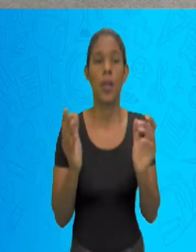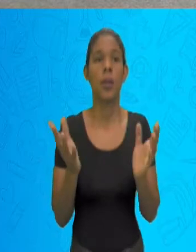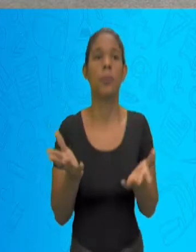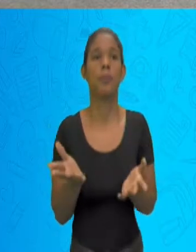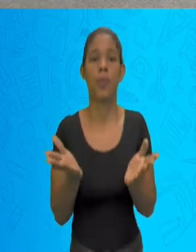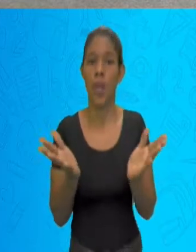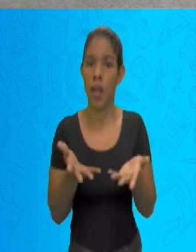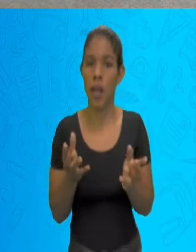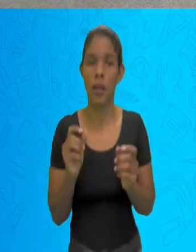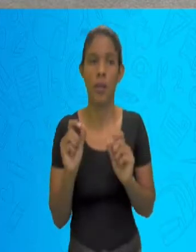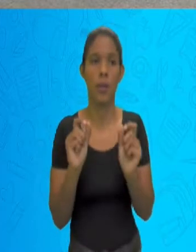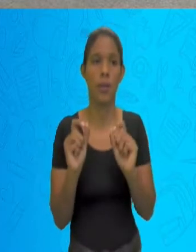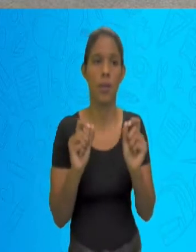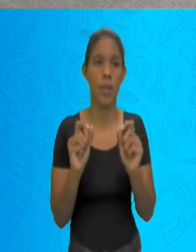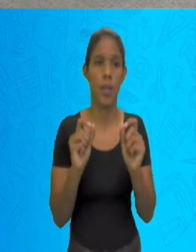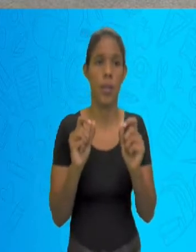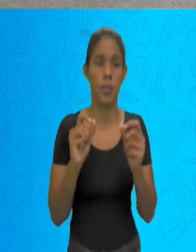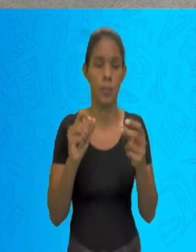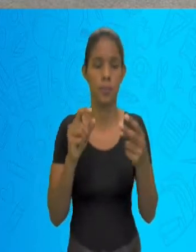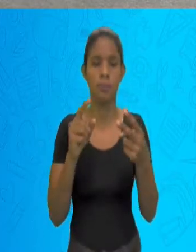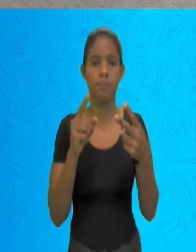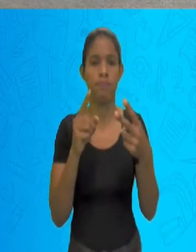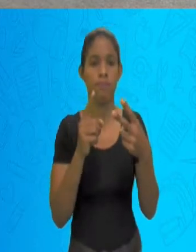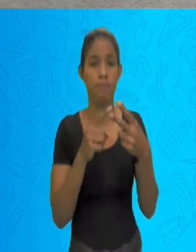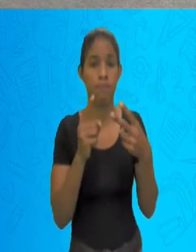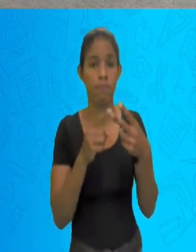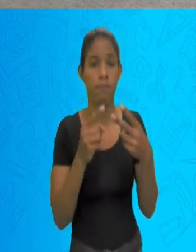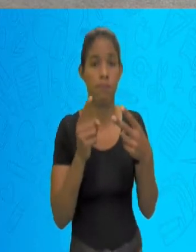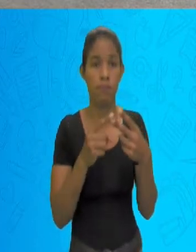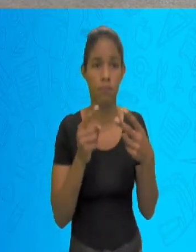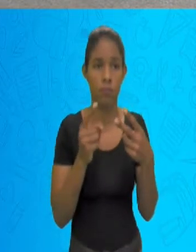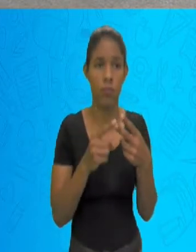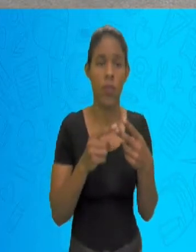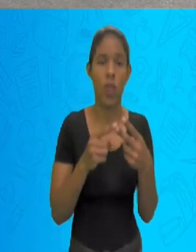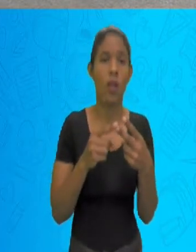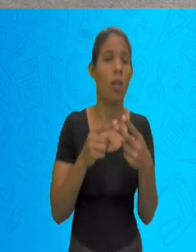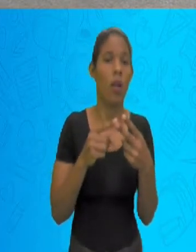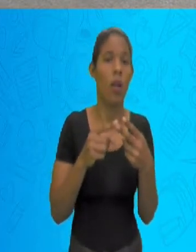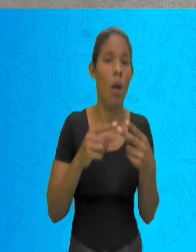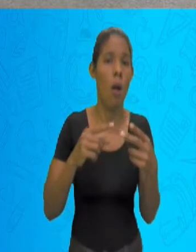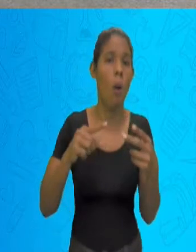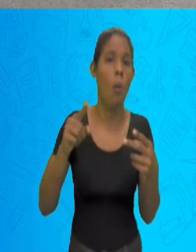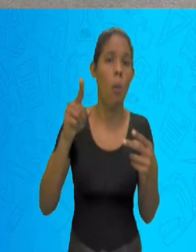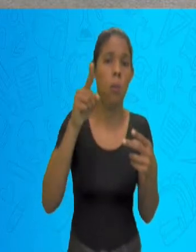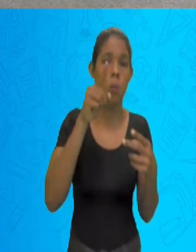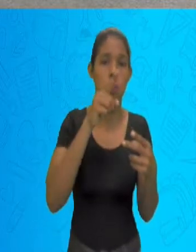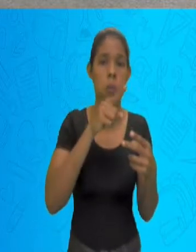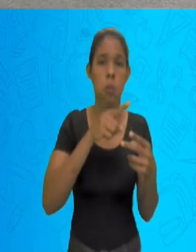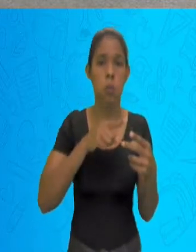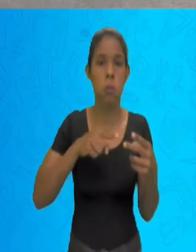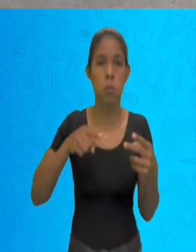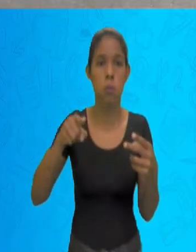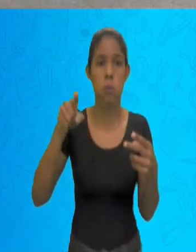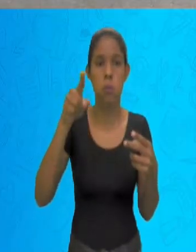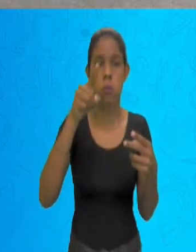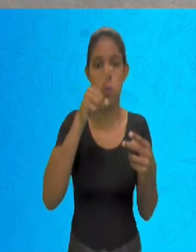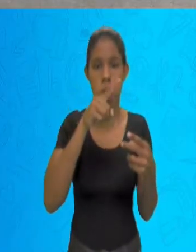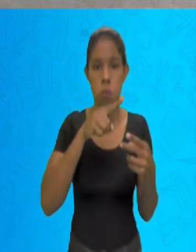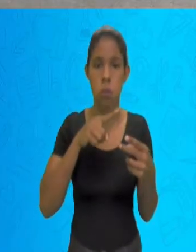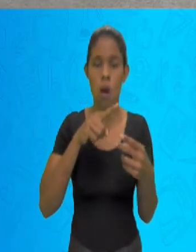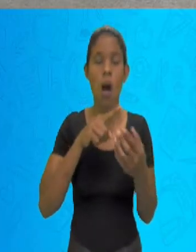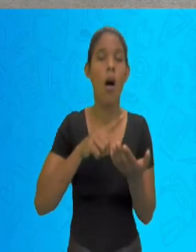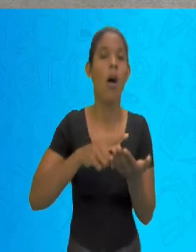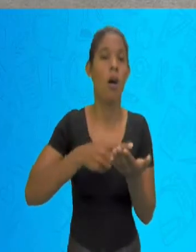corpos redondos. Por eles serem corpos redondos, diferente do anterior, eles rolam. Se eu colocar em uma